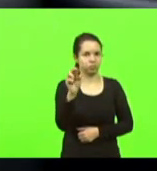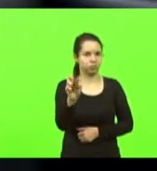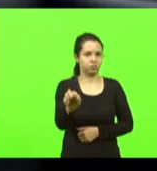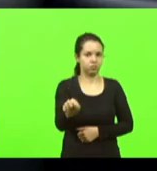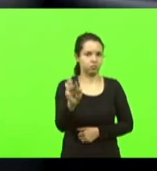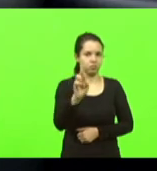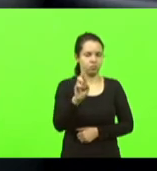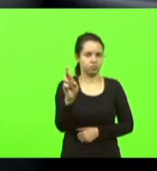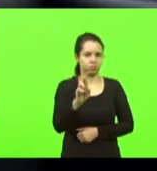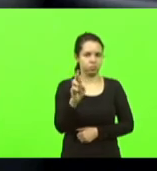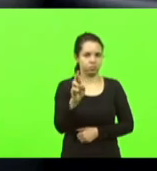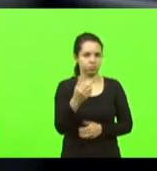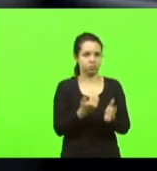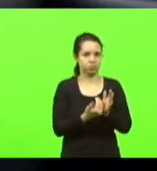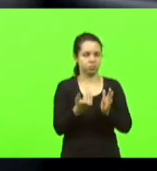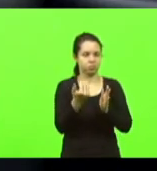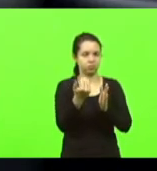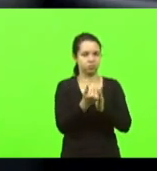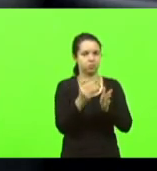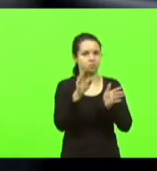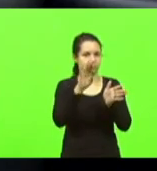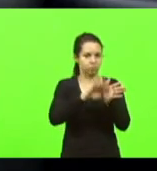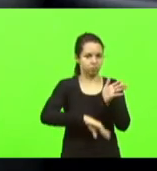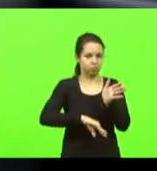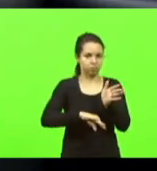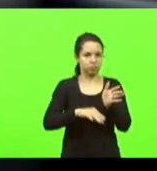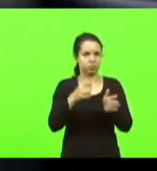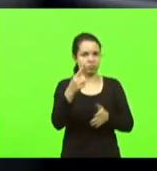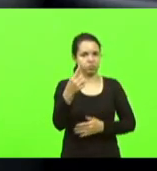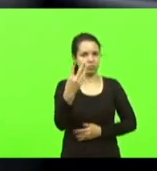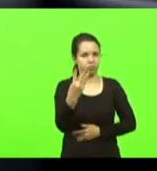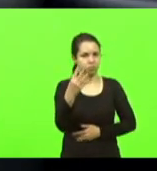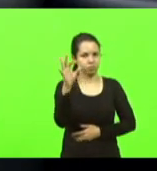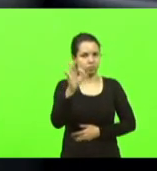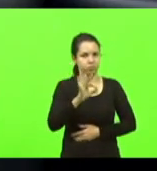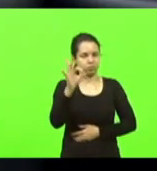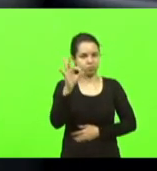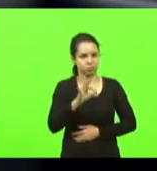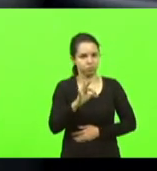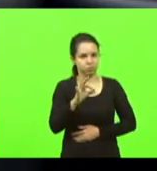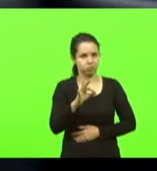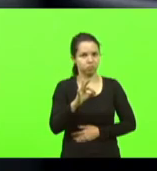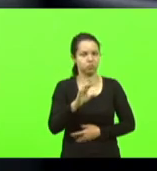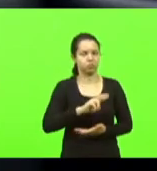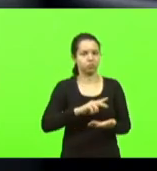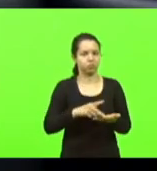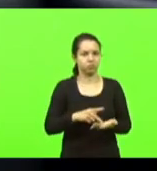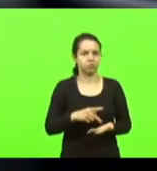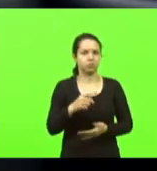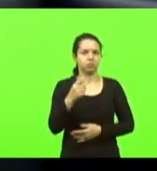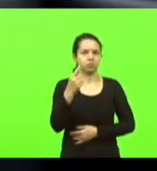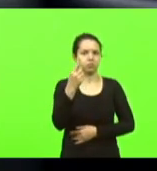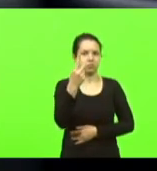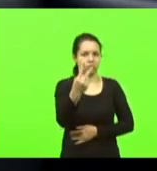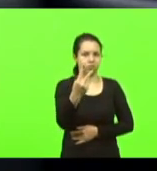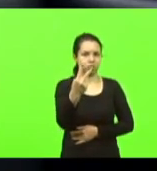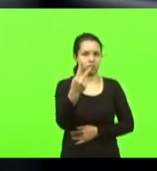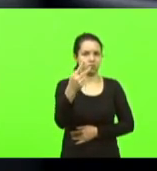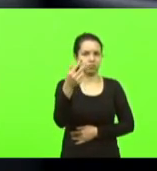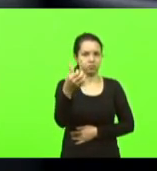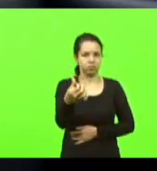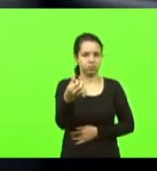soma-se a isso o futuro desconto dos 14 por cento que no caso será r$